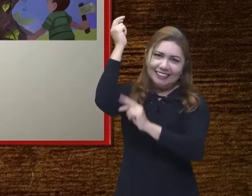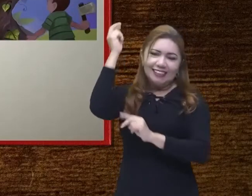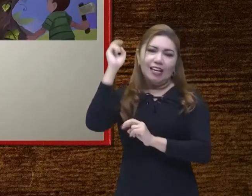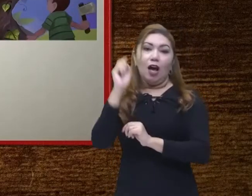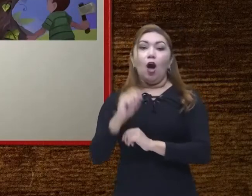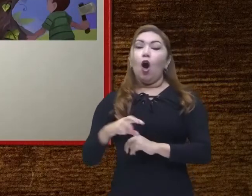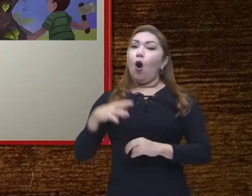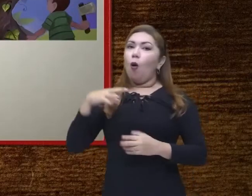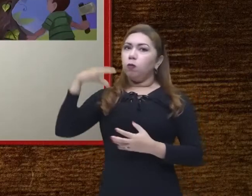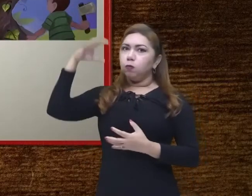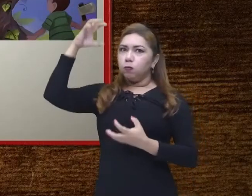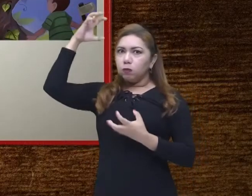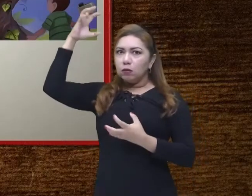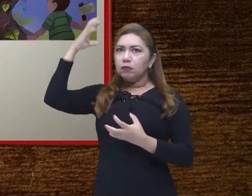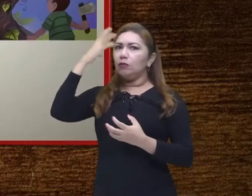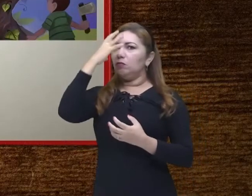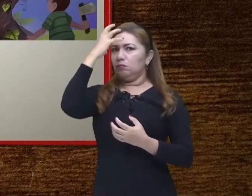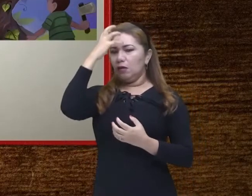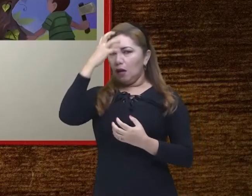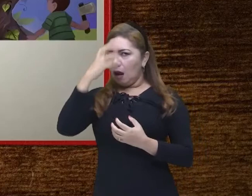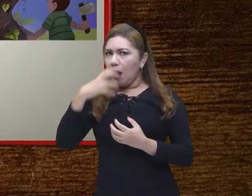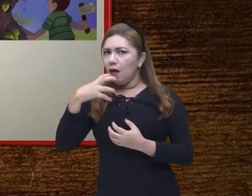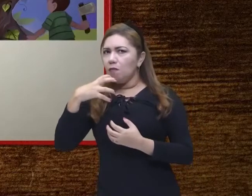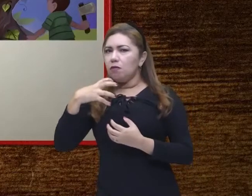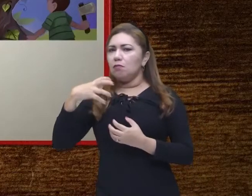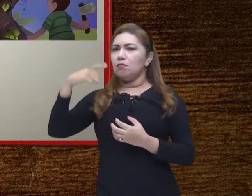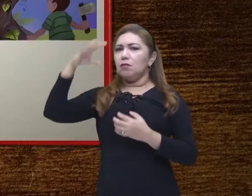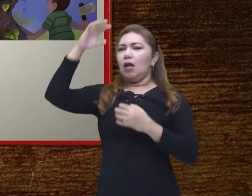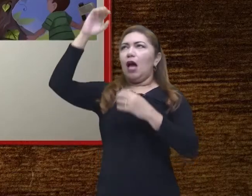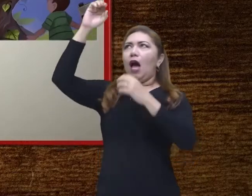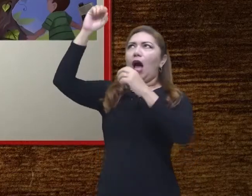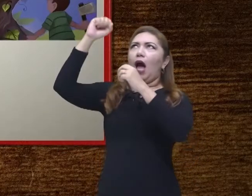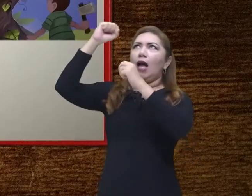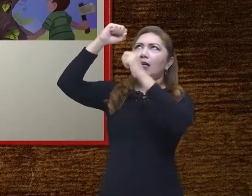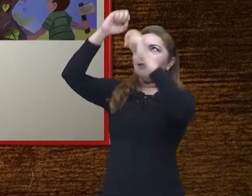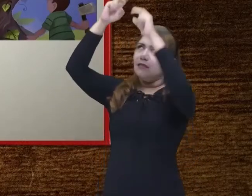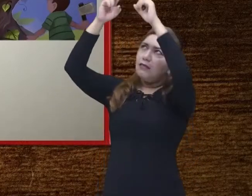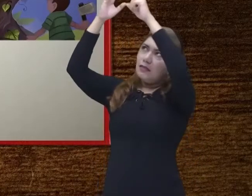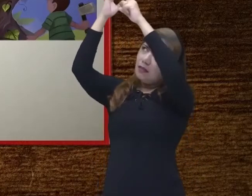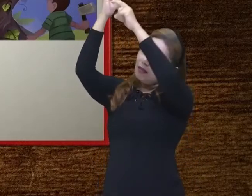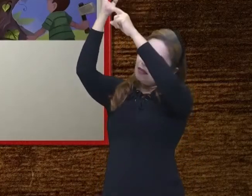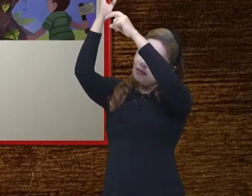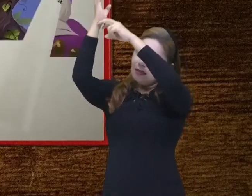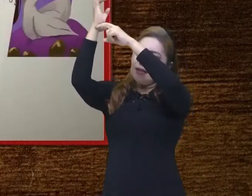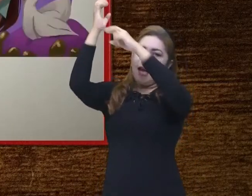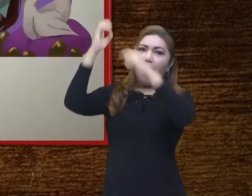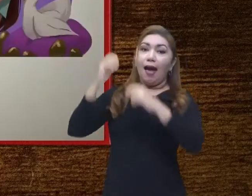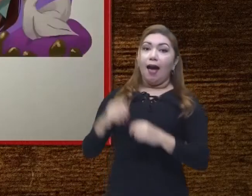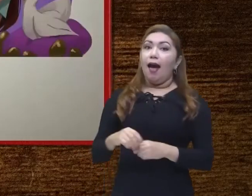Furioso, o gigante tentou descer o feijoeiro, mas o João cortou o pé de feijão.